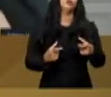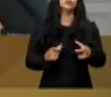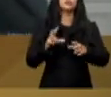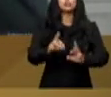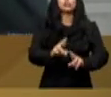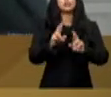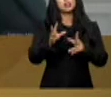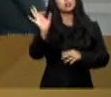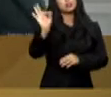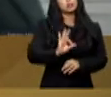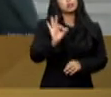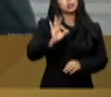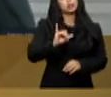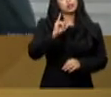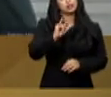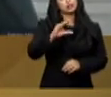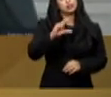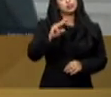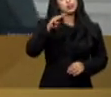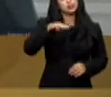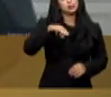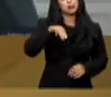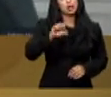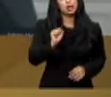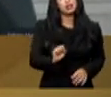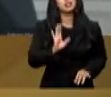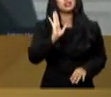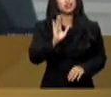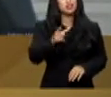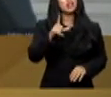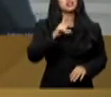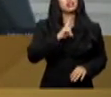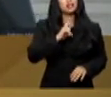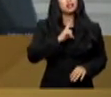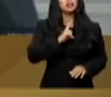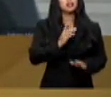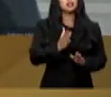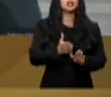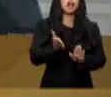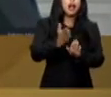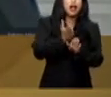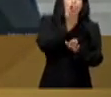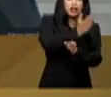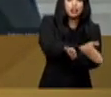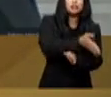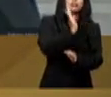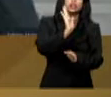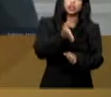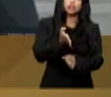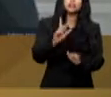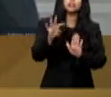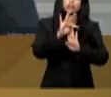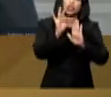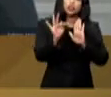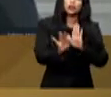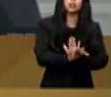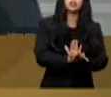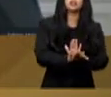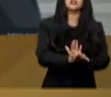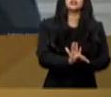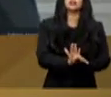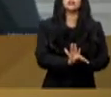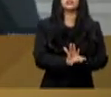de alíquota do ICMS, que já era existente na redação originária para as hipóteses em que